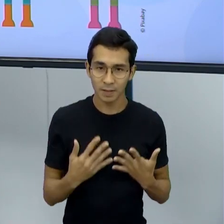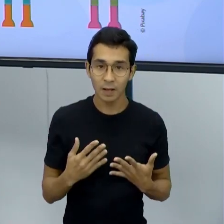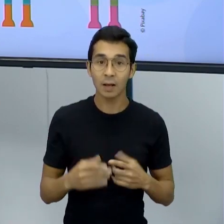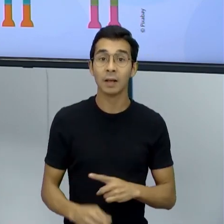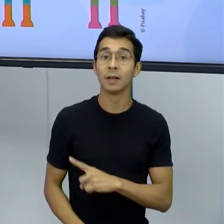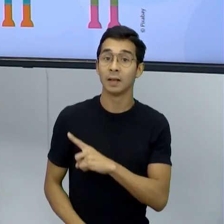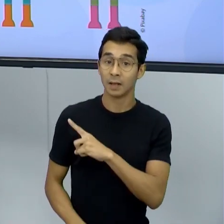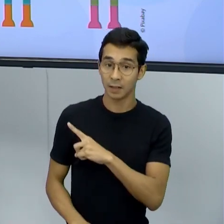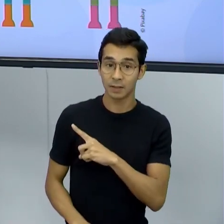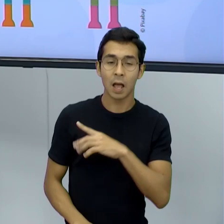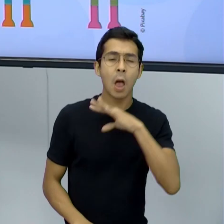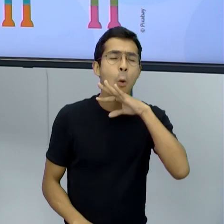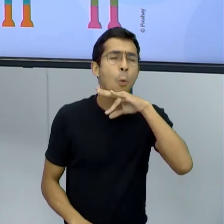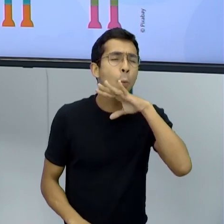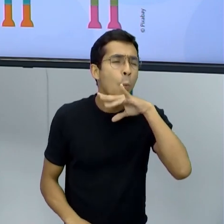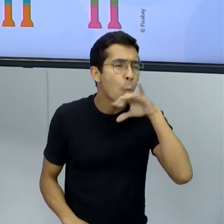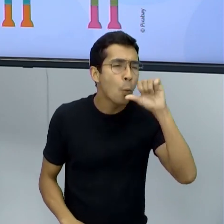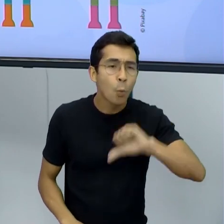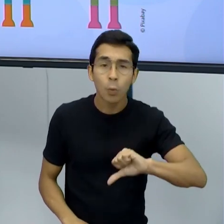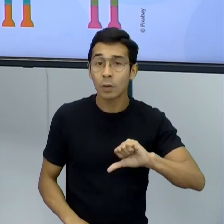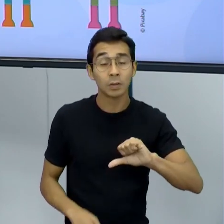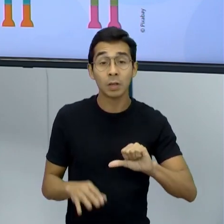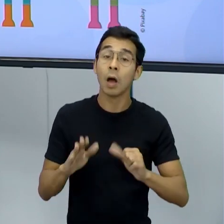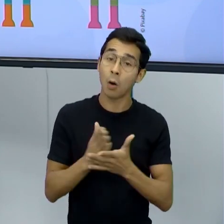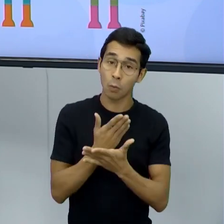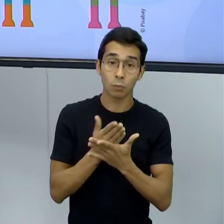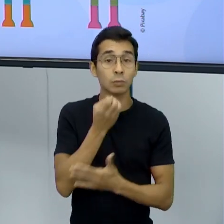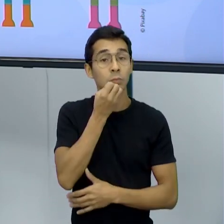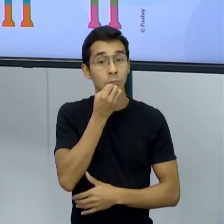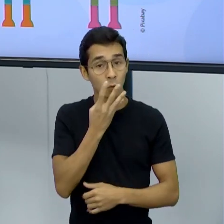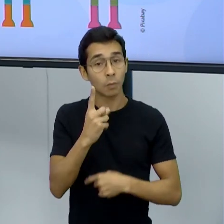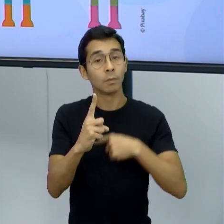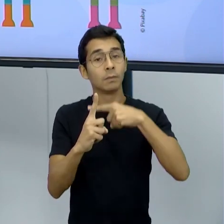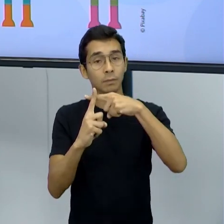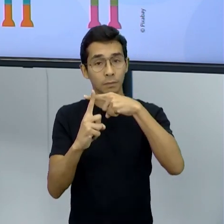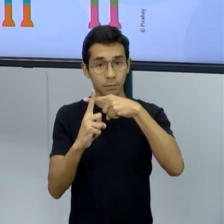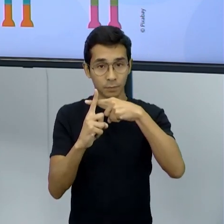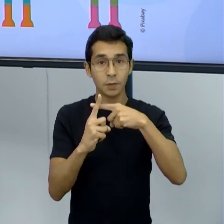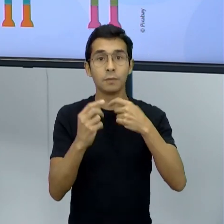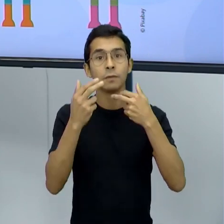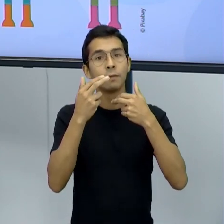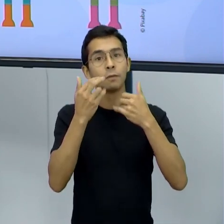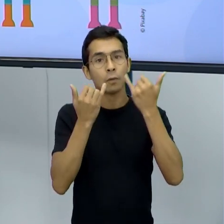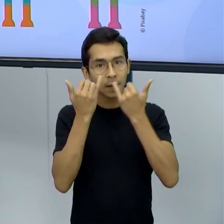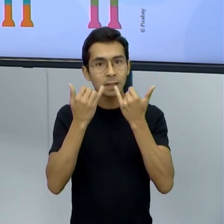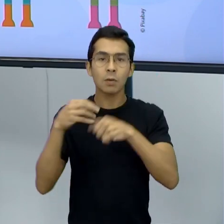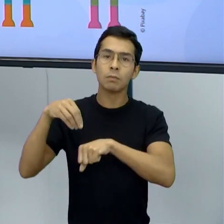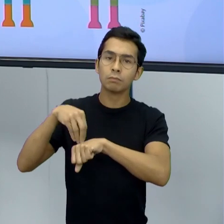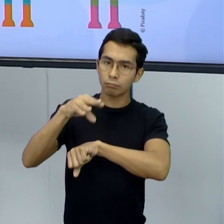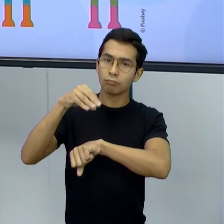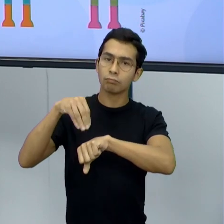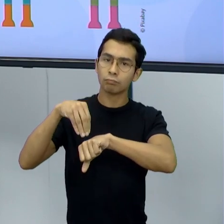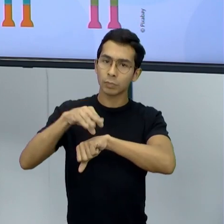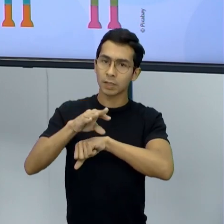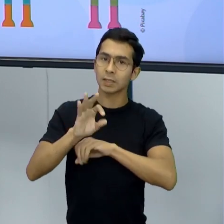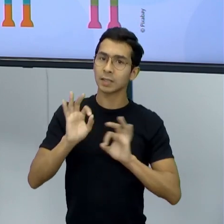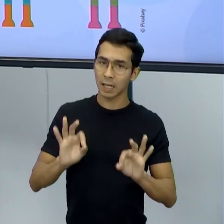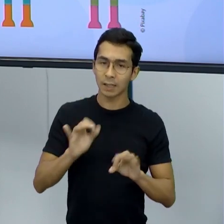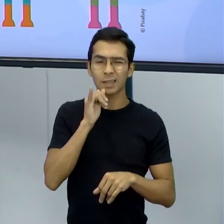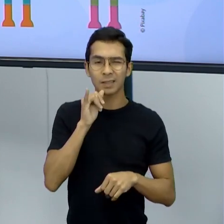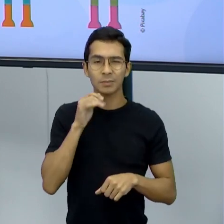são de todo uma coisa ruim, porque existem bots positivos que informam que você entra em alguns